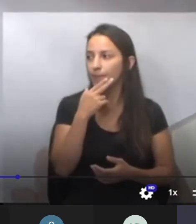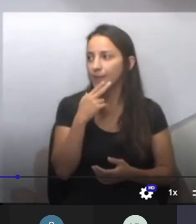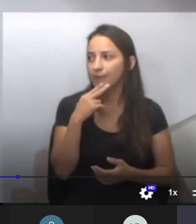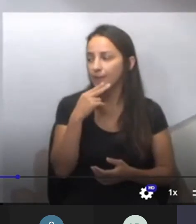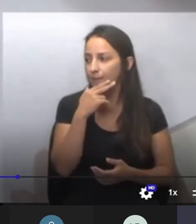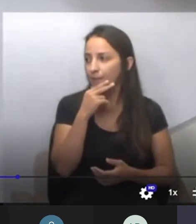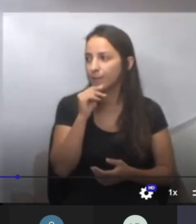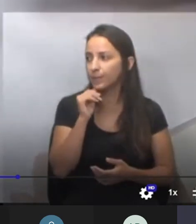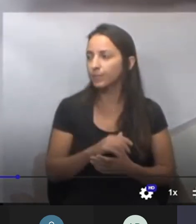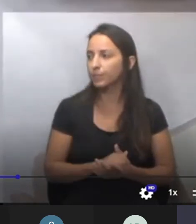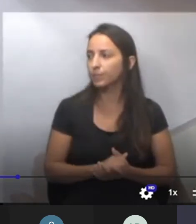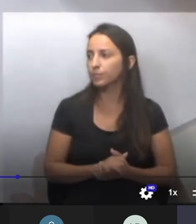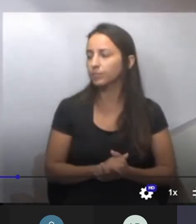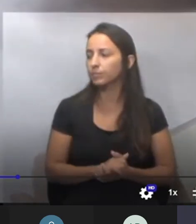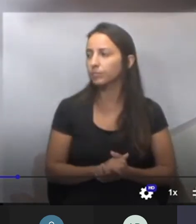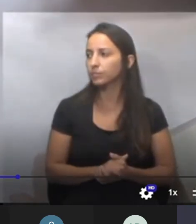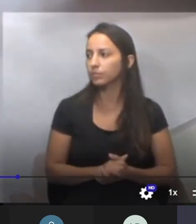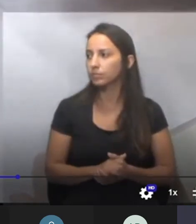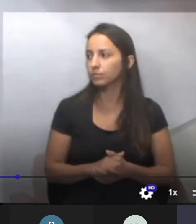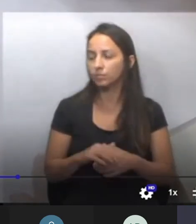né?